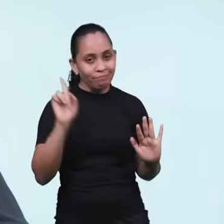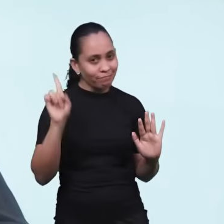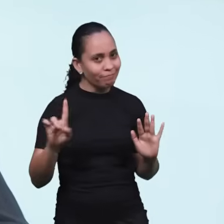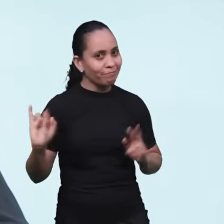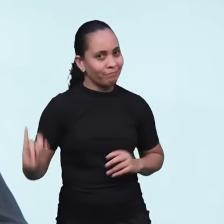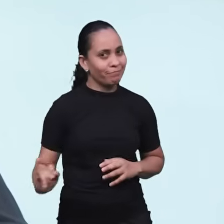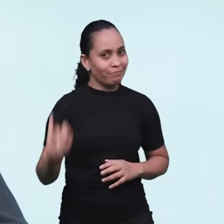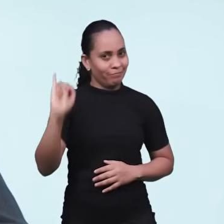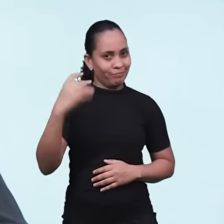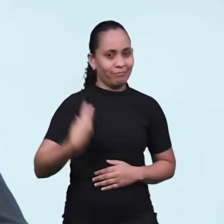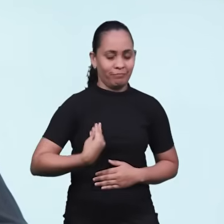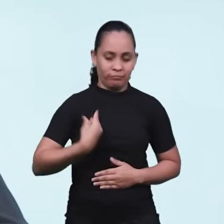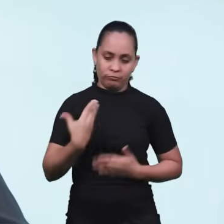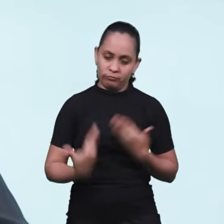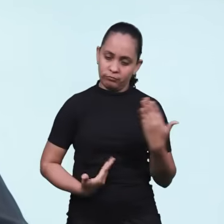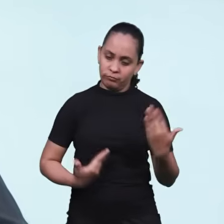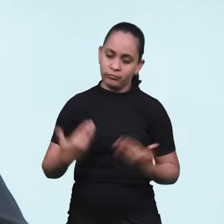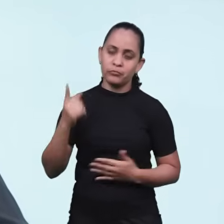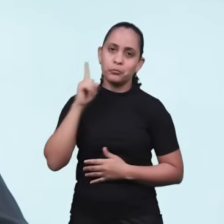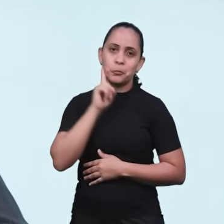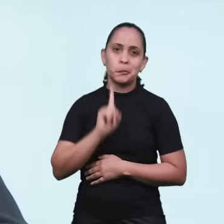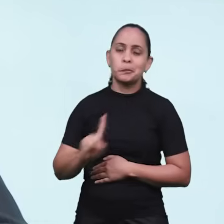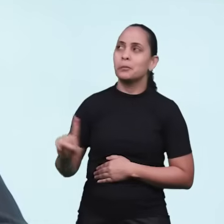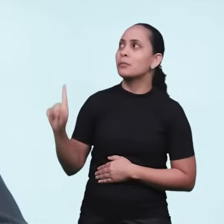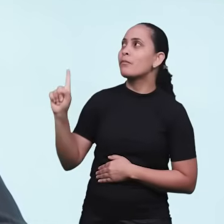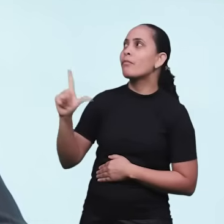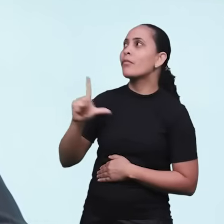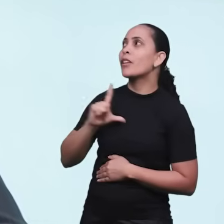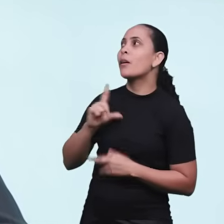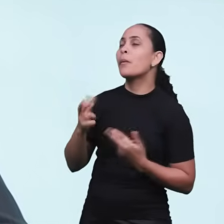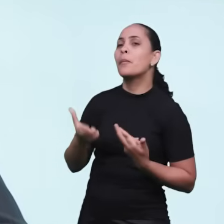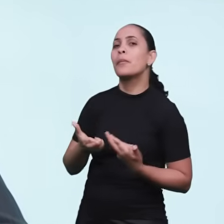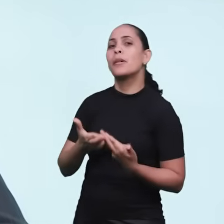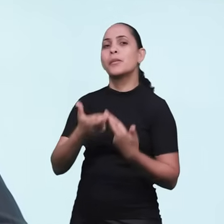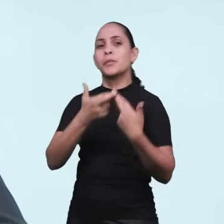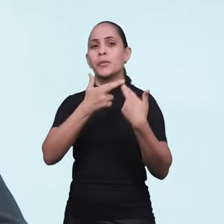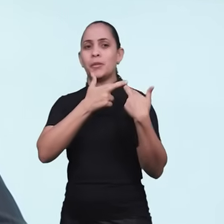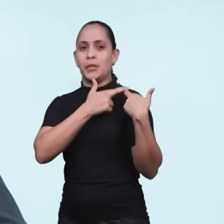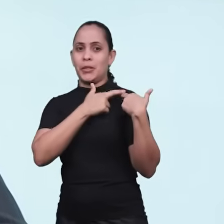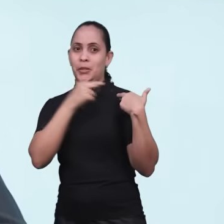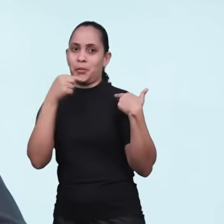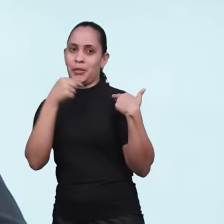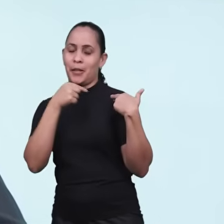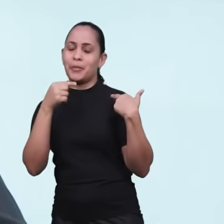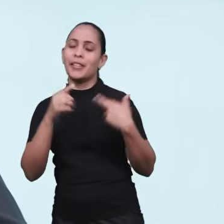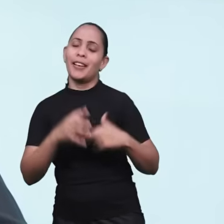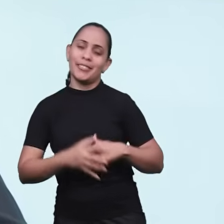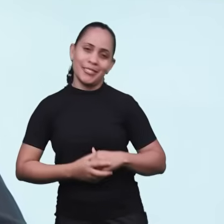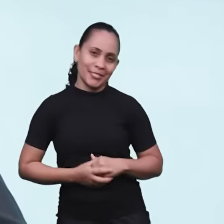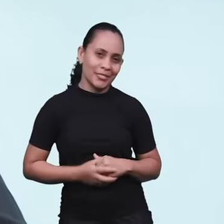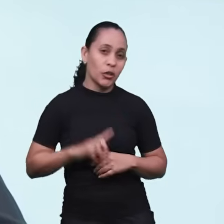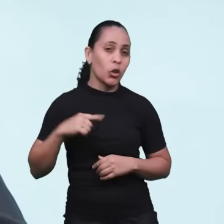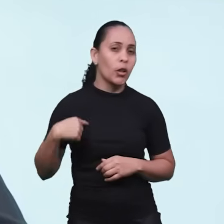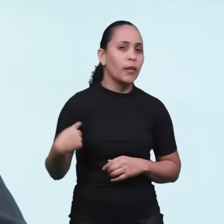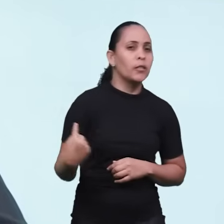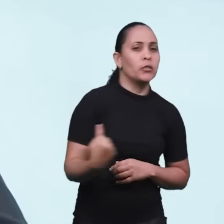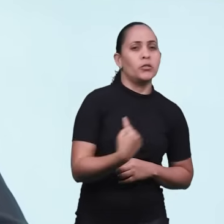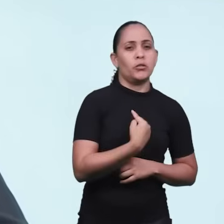quê? Porque você está refletindo essa luz de Jesus na sua vida. Então é muito importante na vida de um